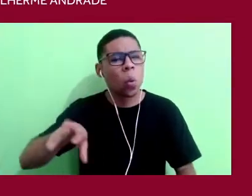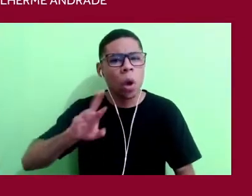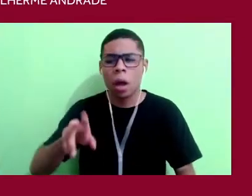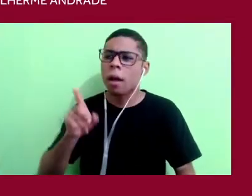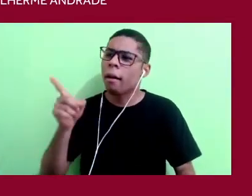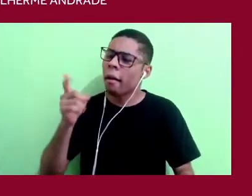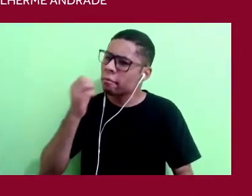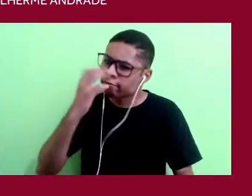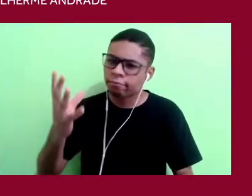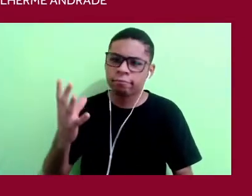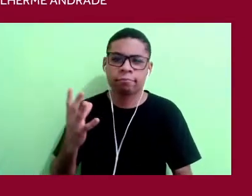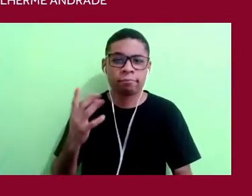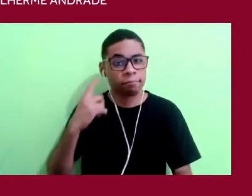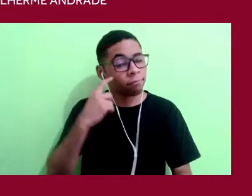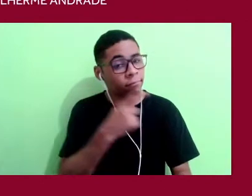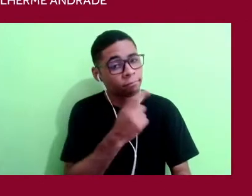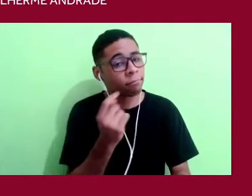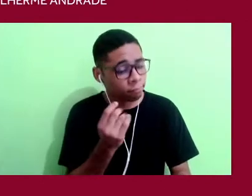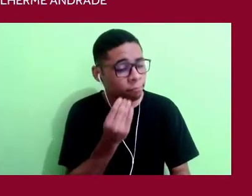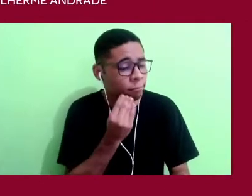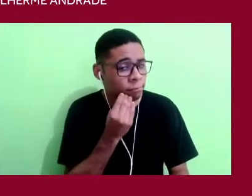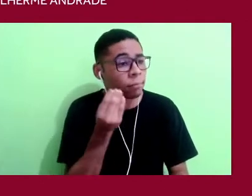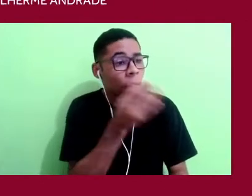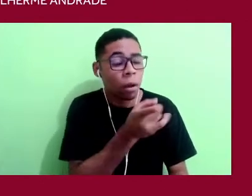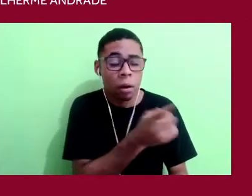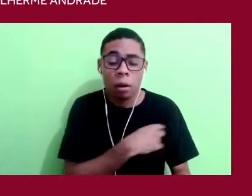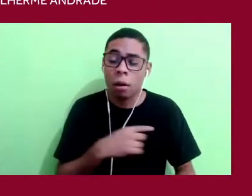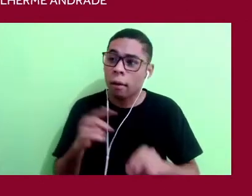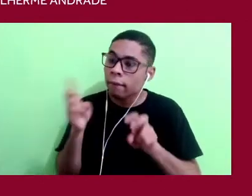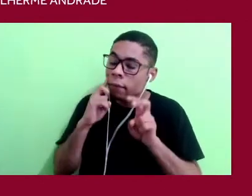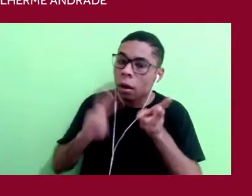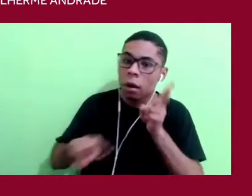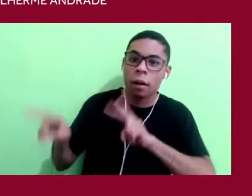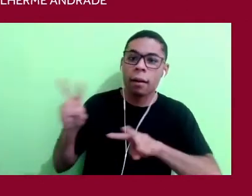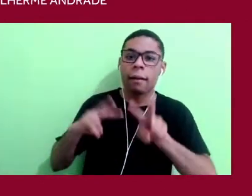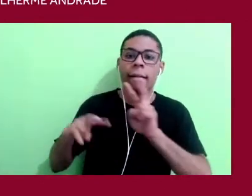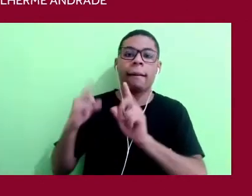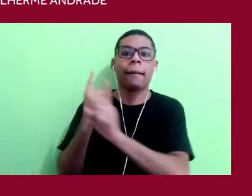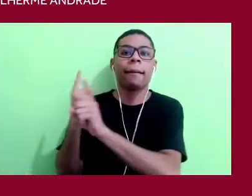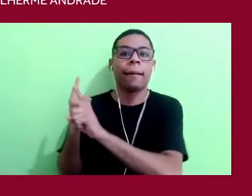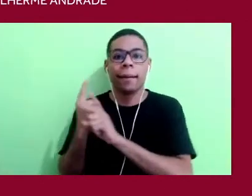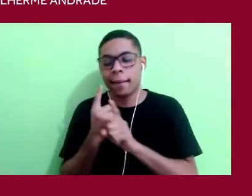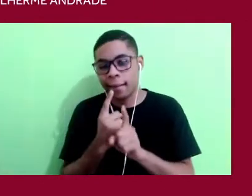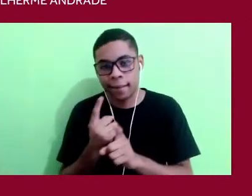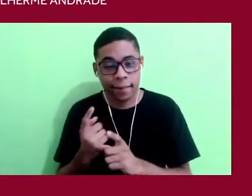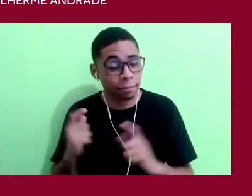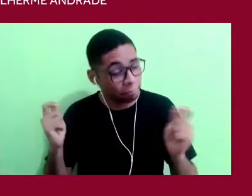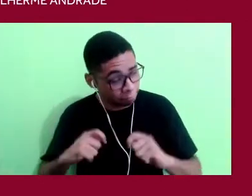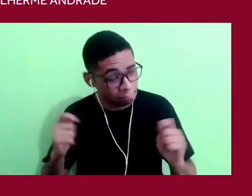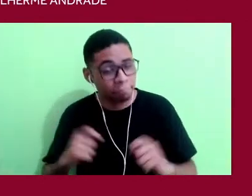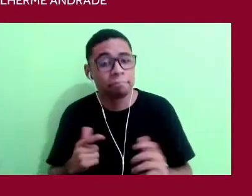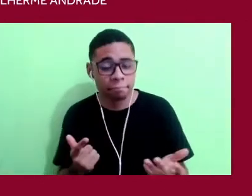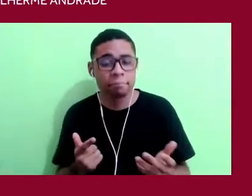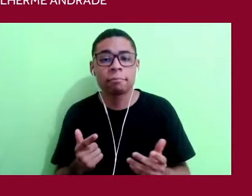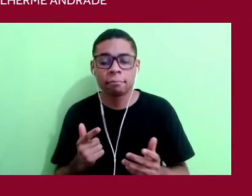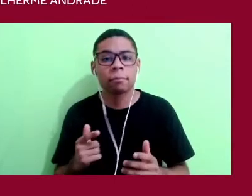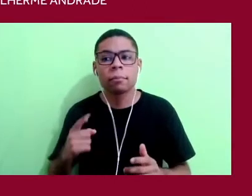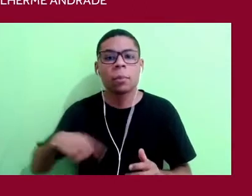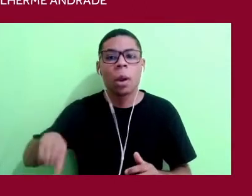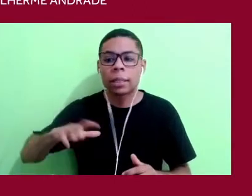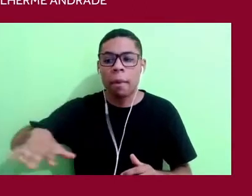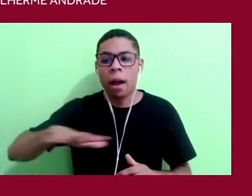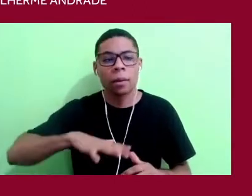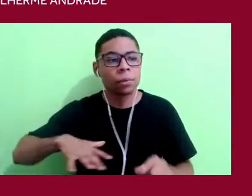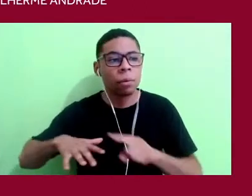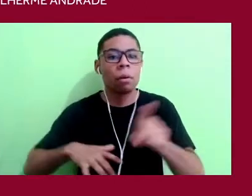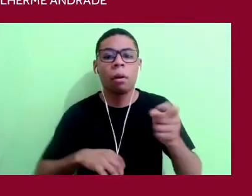A gente também conseguir dar visibilidade ao que acontece dentro dos nossos espaços, né? O que os profissionais